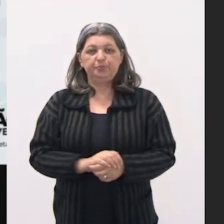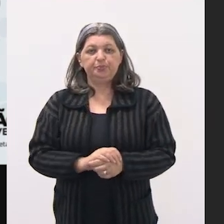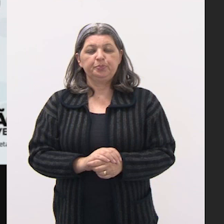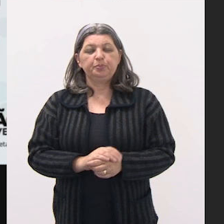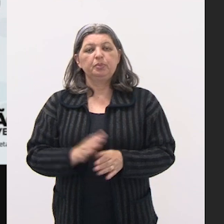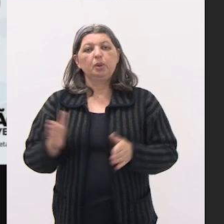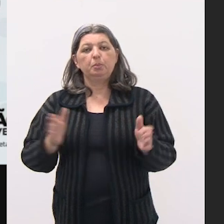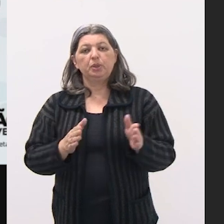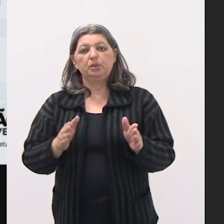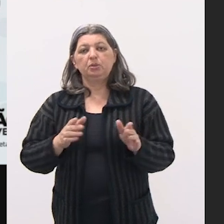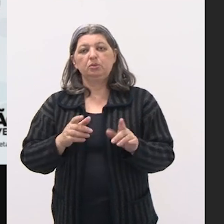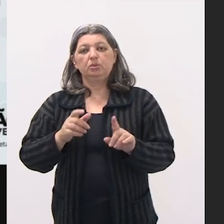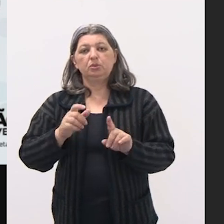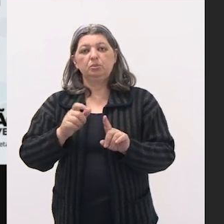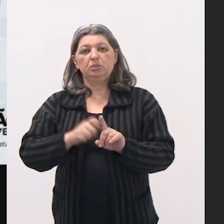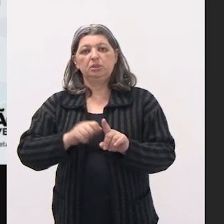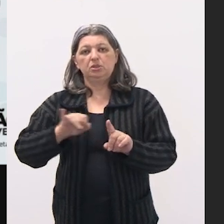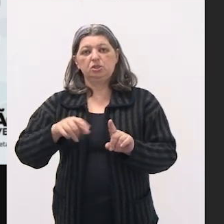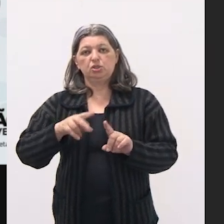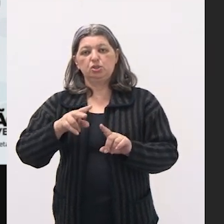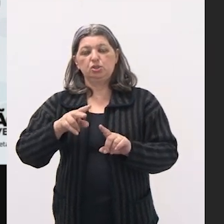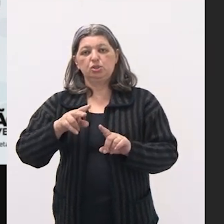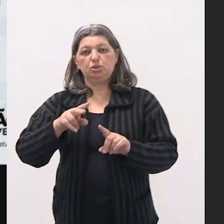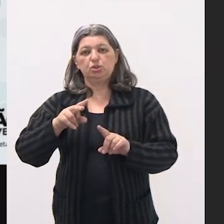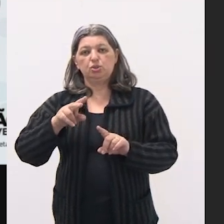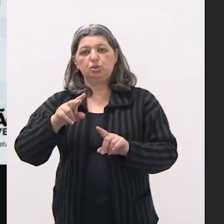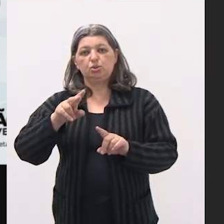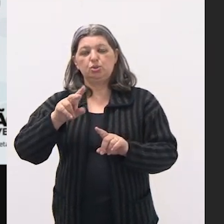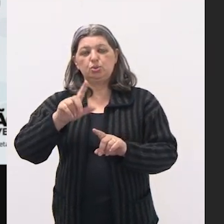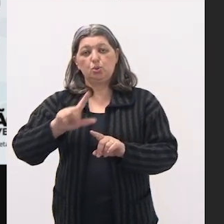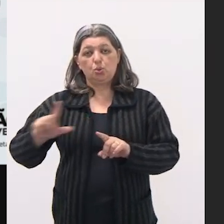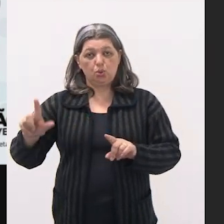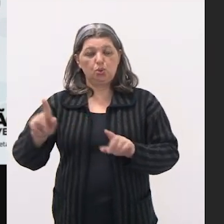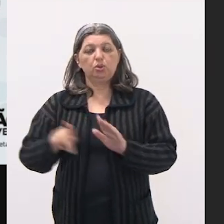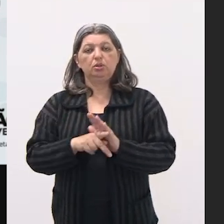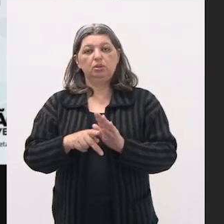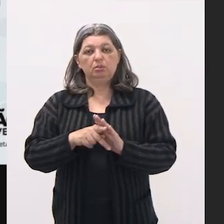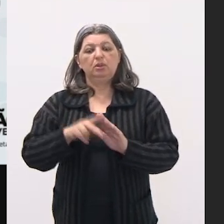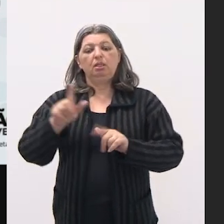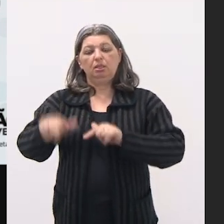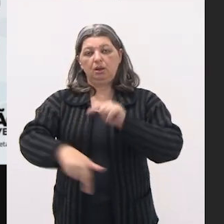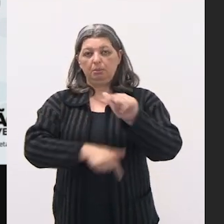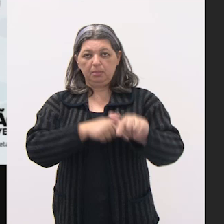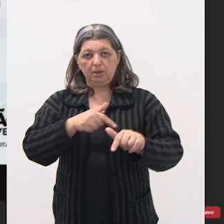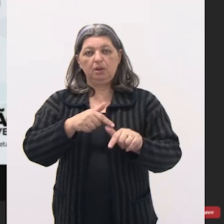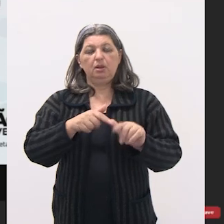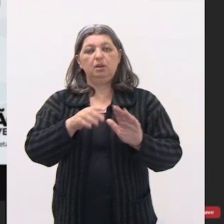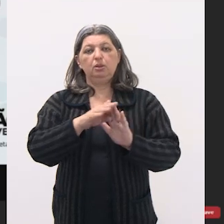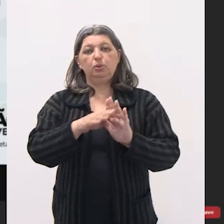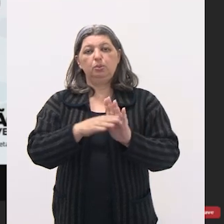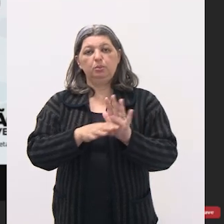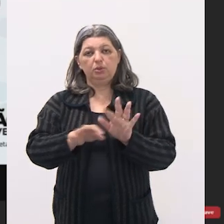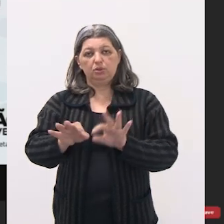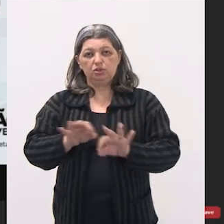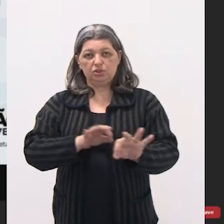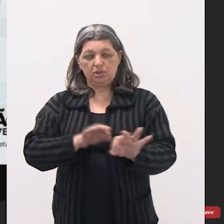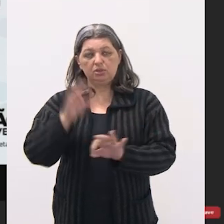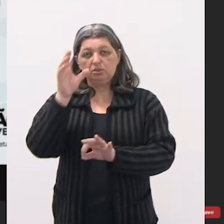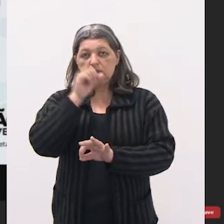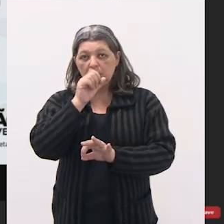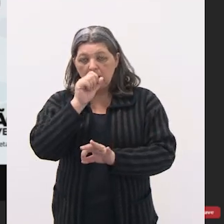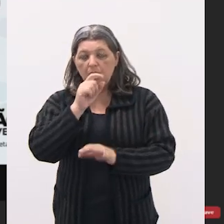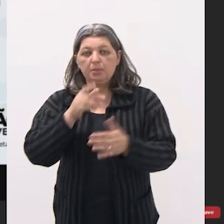julho de 2012, trabalha no projeto Sábado Sem Barreiras, primeiro ambulatório de